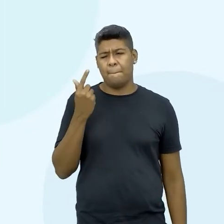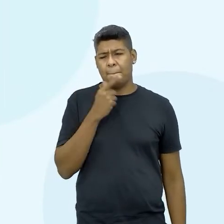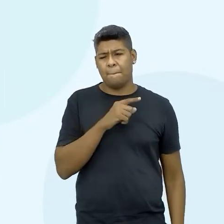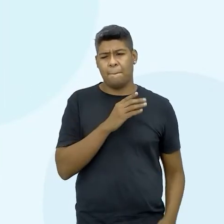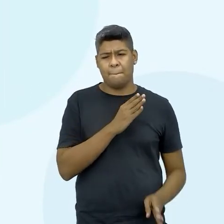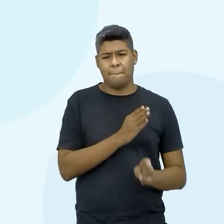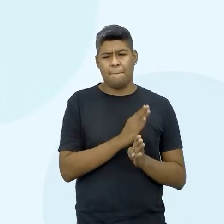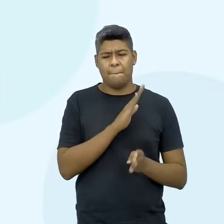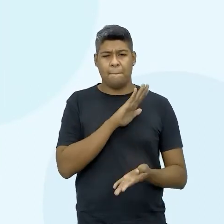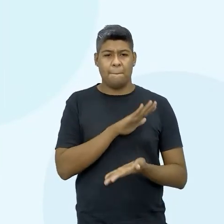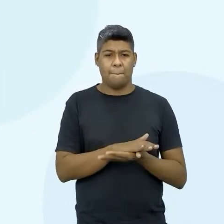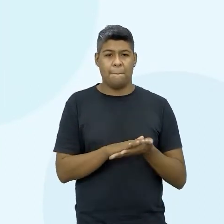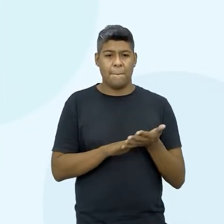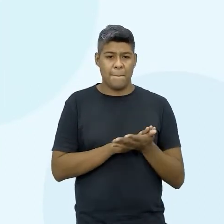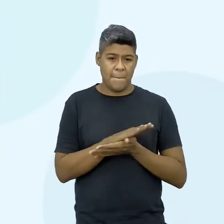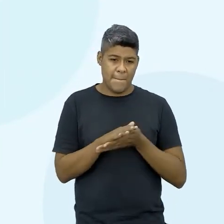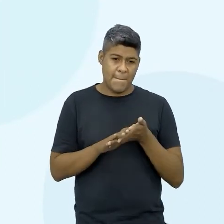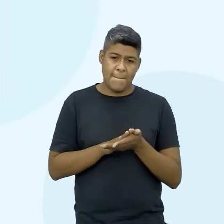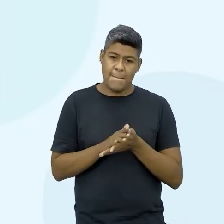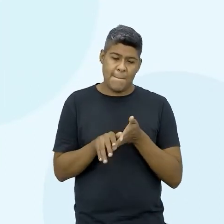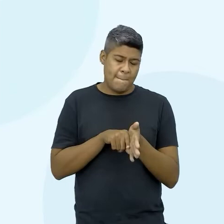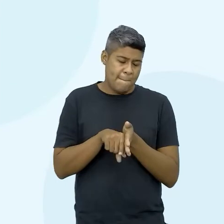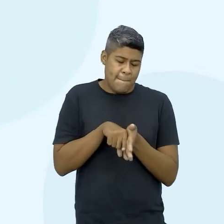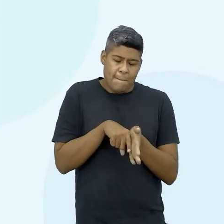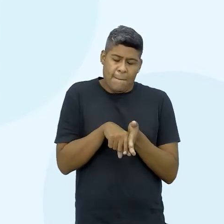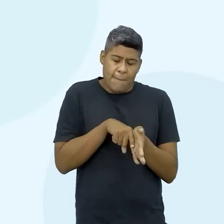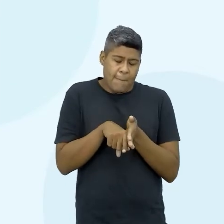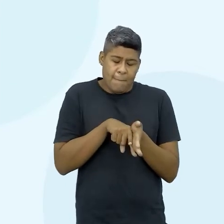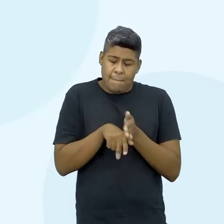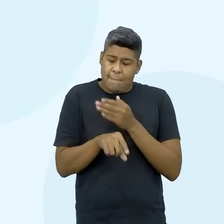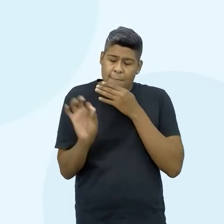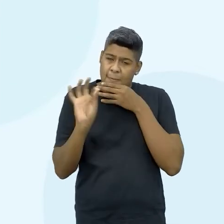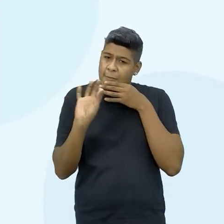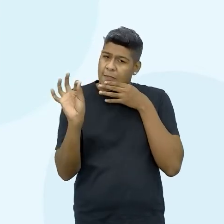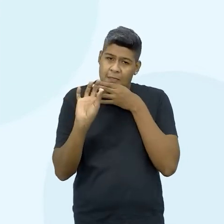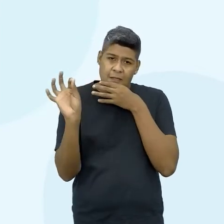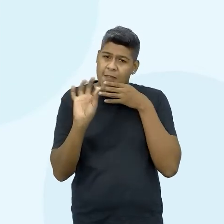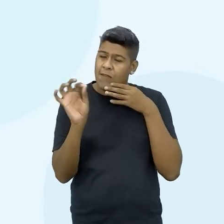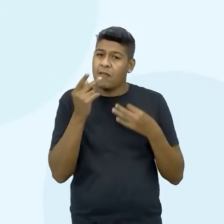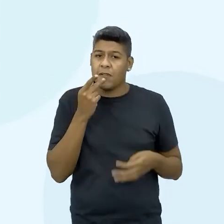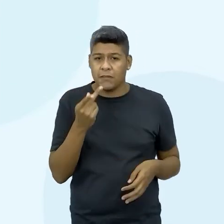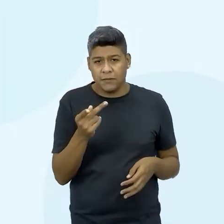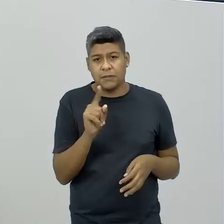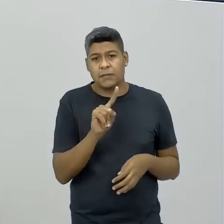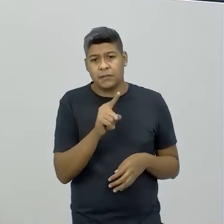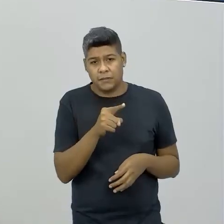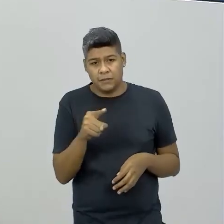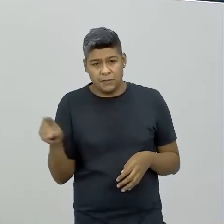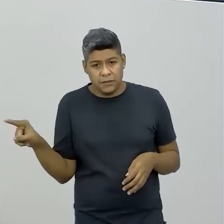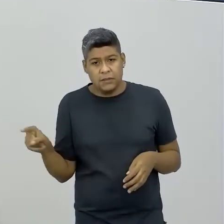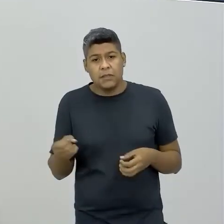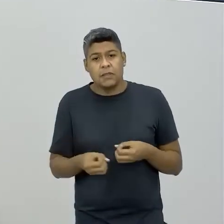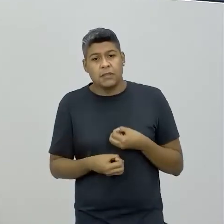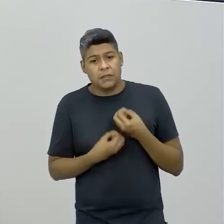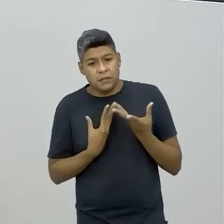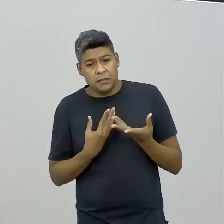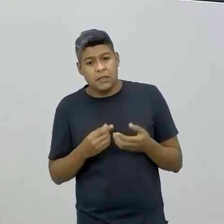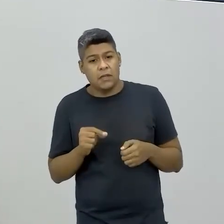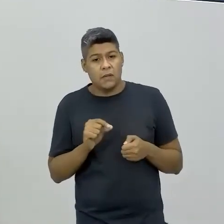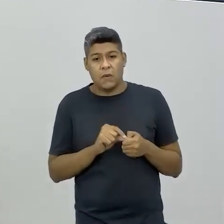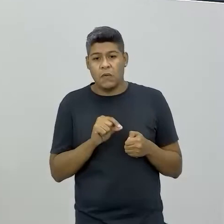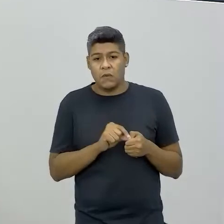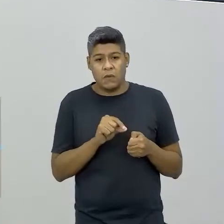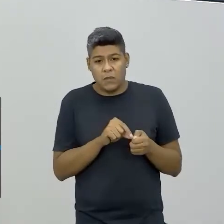aí, não fiz uma curadoria, tô aqui dizendo isso para vocês, né, confessando para vocês, que eu não fiz